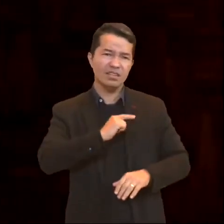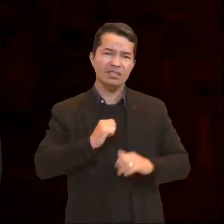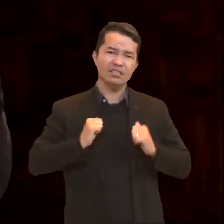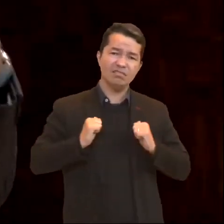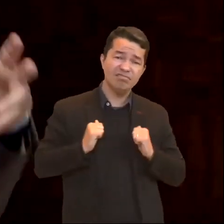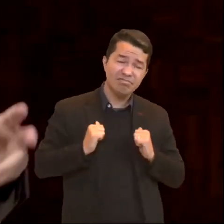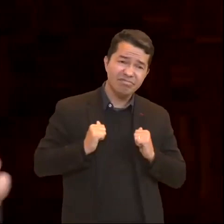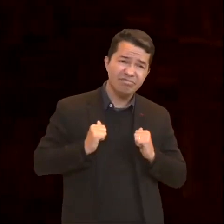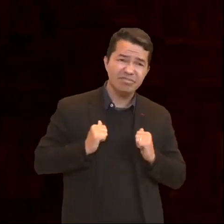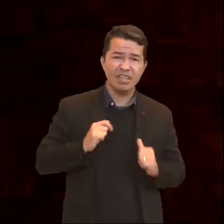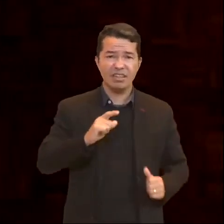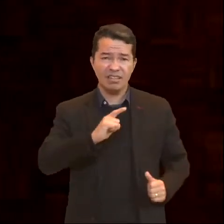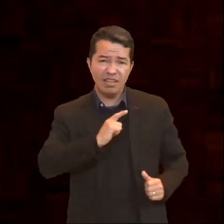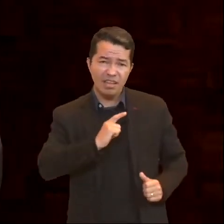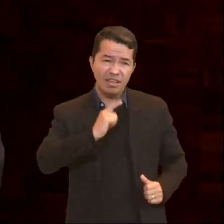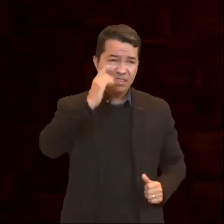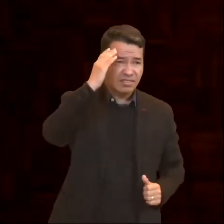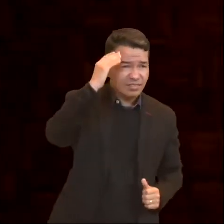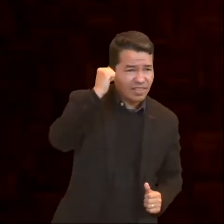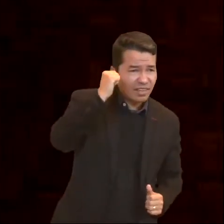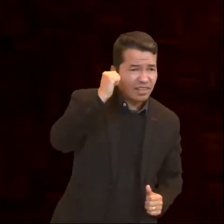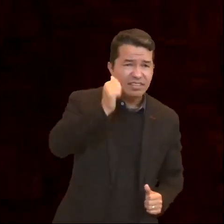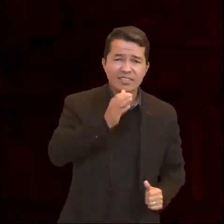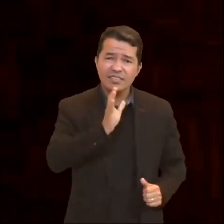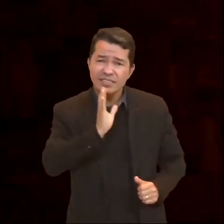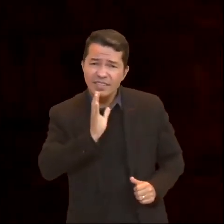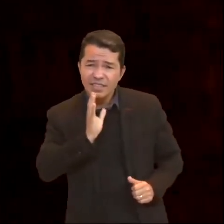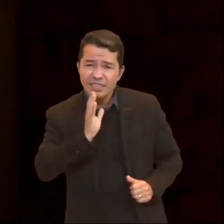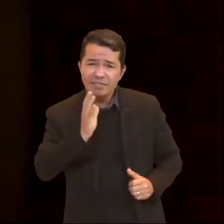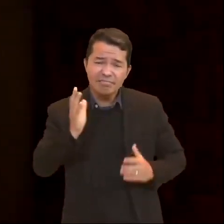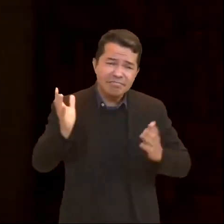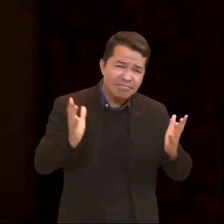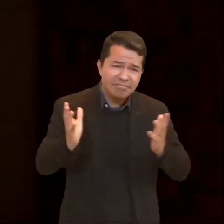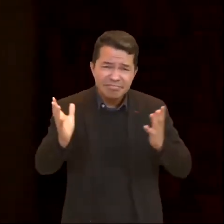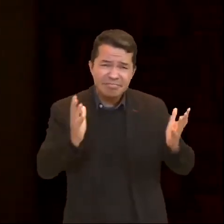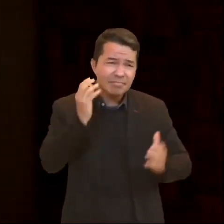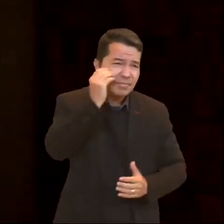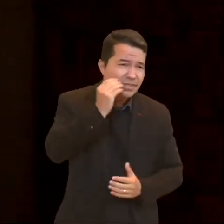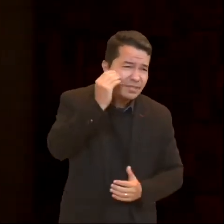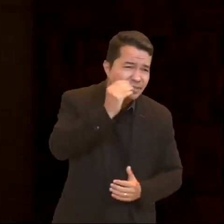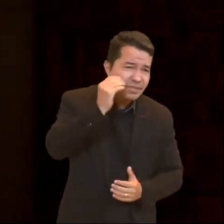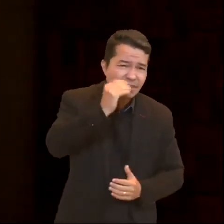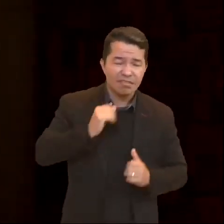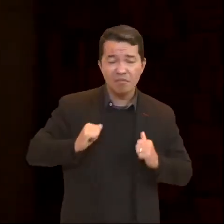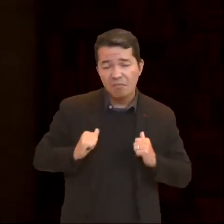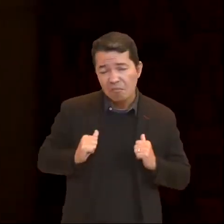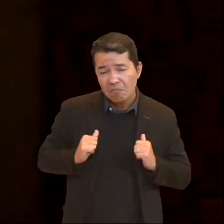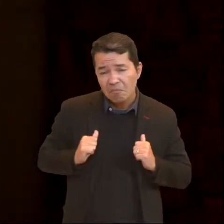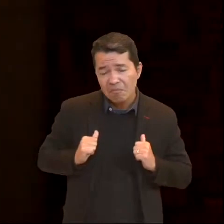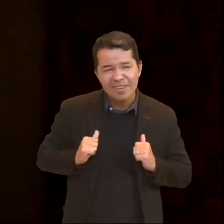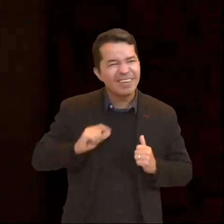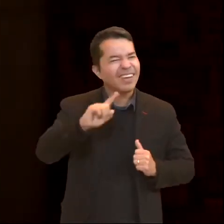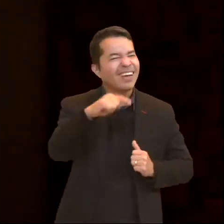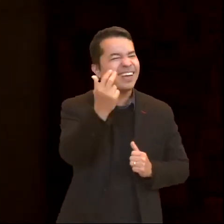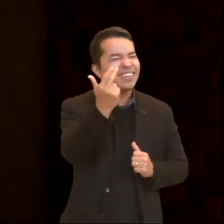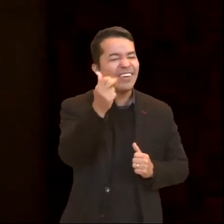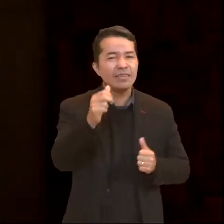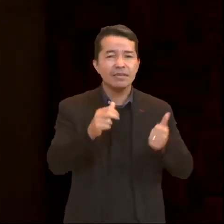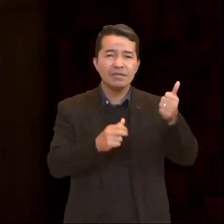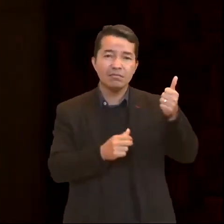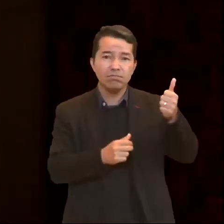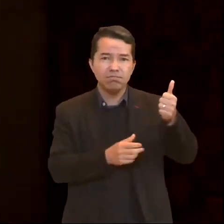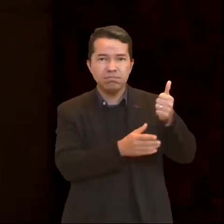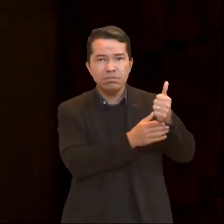gente tem, com aquilo que a gente sabe, com aquilo que a gente já conhece, com aquilo que a gente já experimentou, então a gente começa a cair,